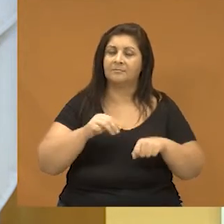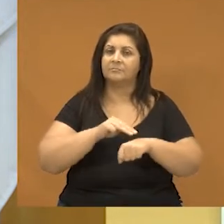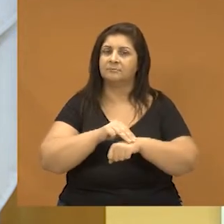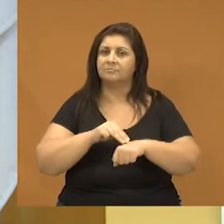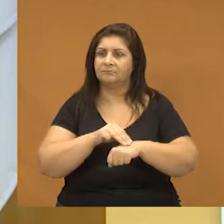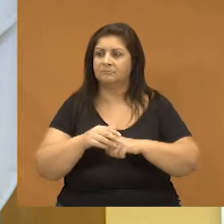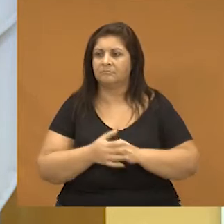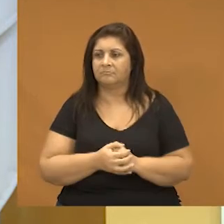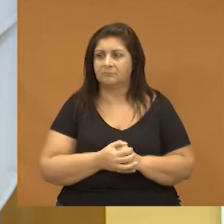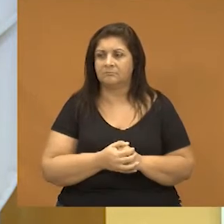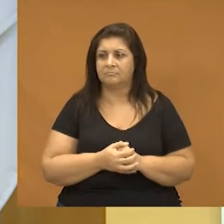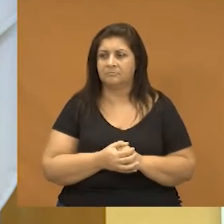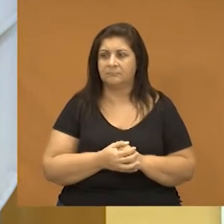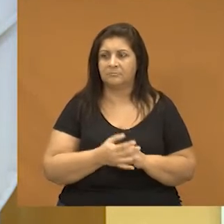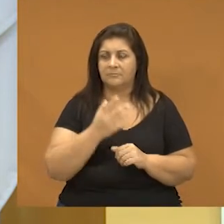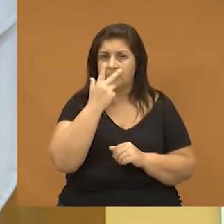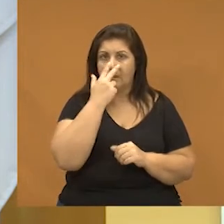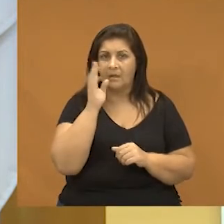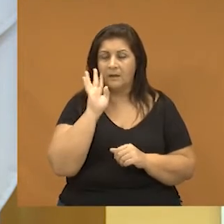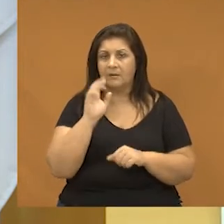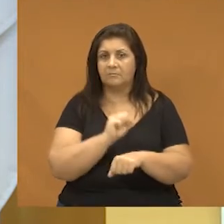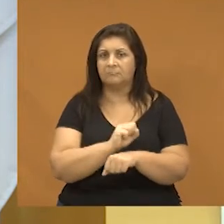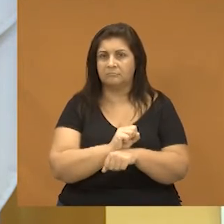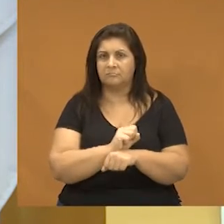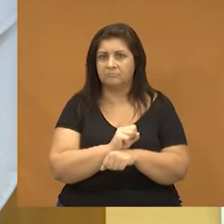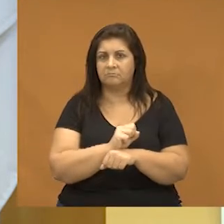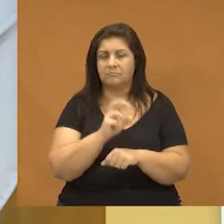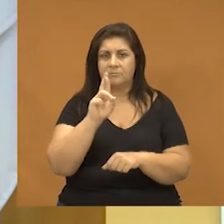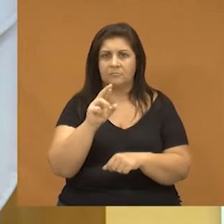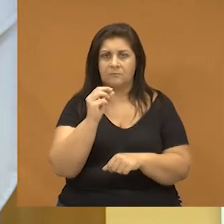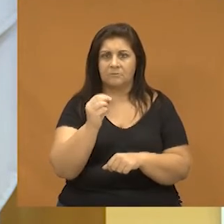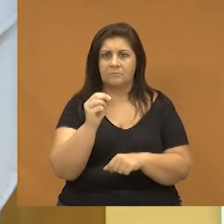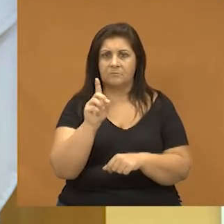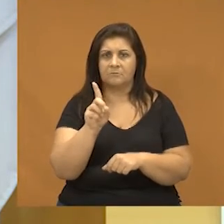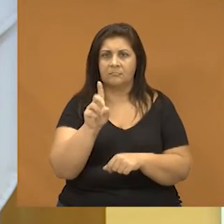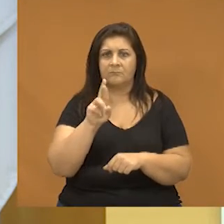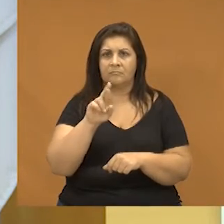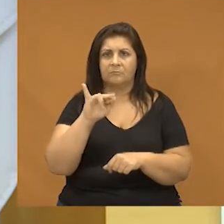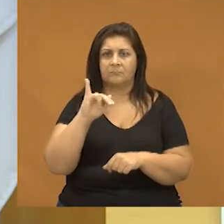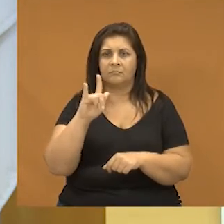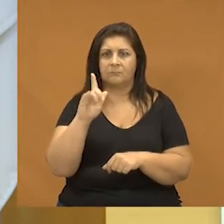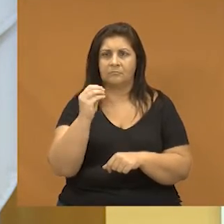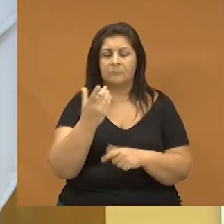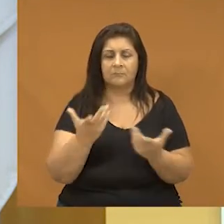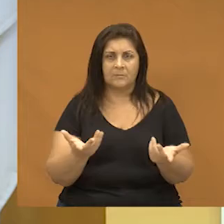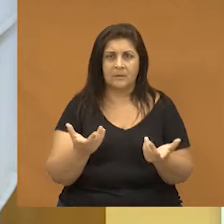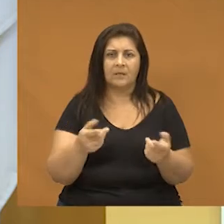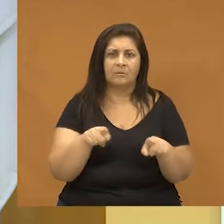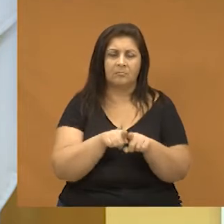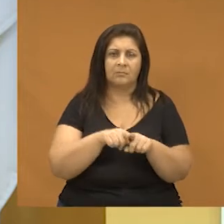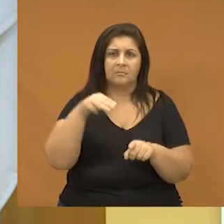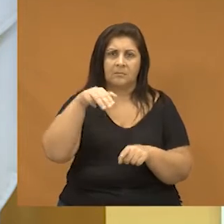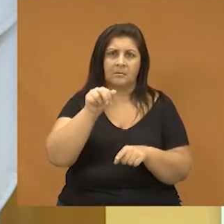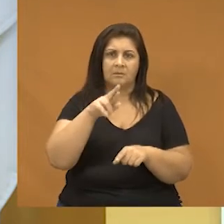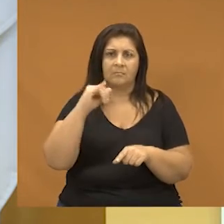vezes, eu achei muito legal, eu fiz questão até de esperar o Rodrigo, porque o Rodrigo, assim como a doutora Márcia, são médicos e tem um conhecimento maior que a gente nessa